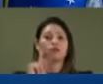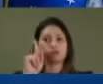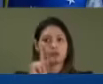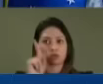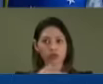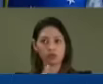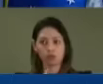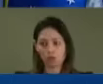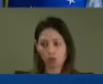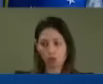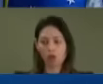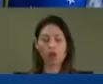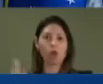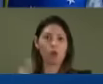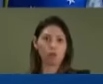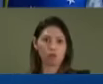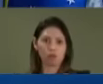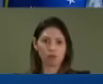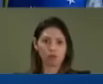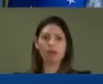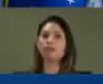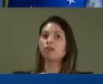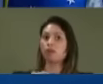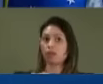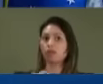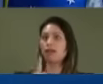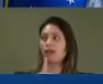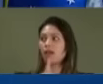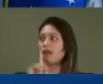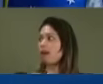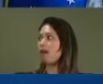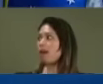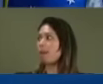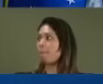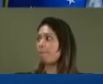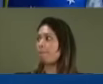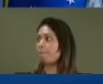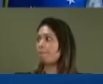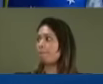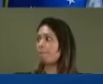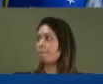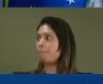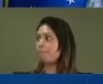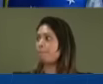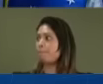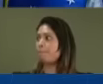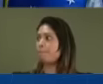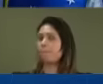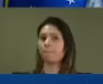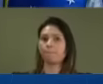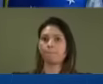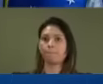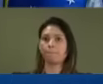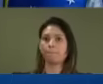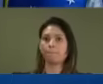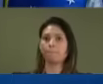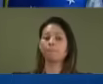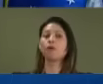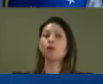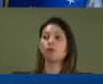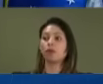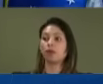Lula. Fato que pode ser rotulado como histórico, a meu ver,